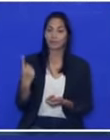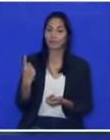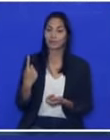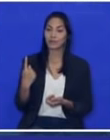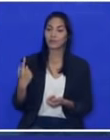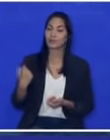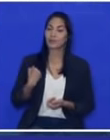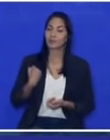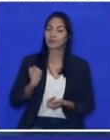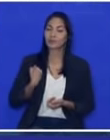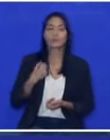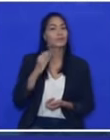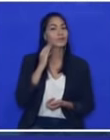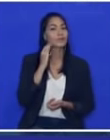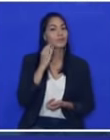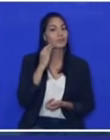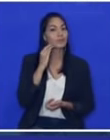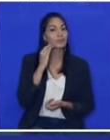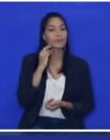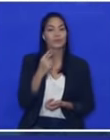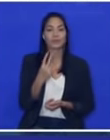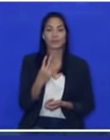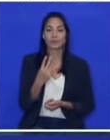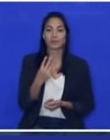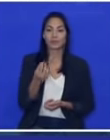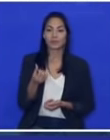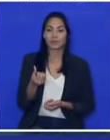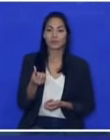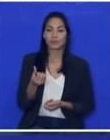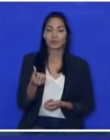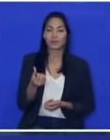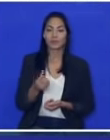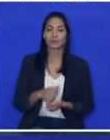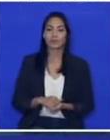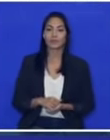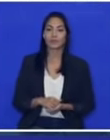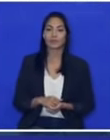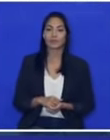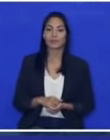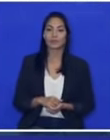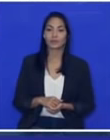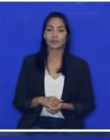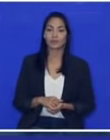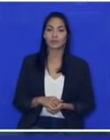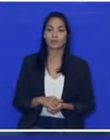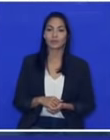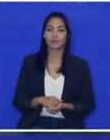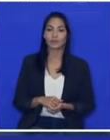número. Bola rosa, 26. Bola rosa, número 26.